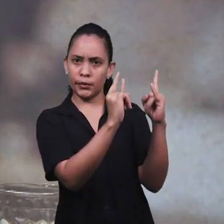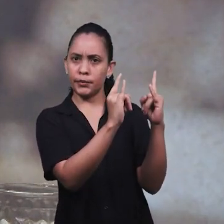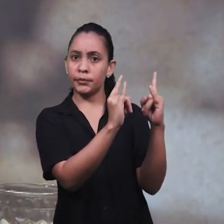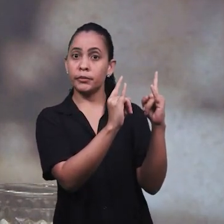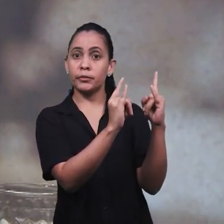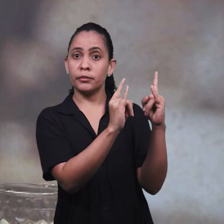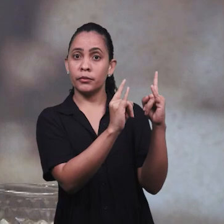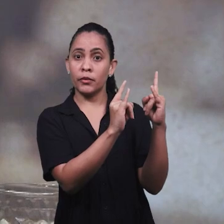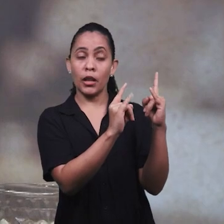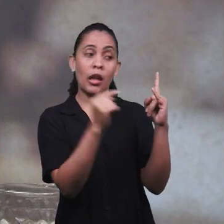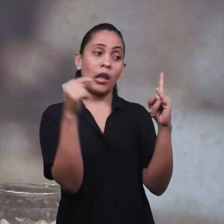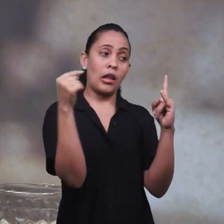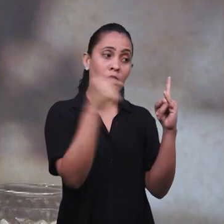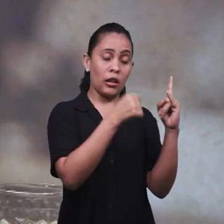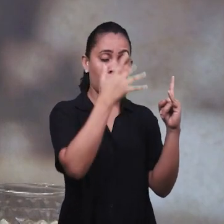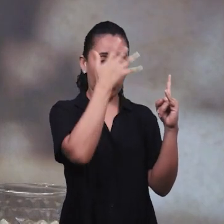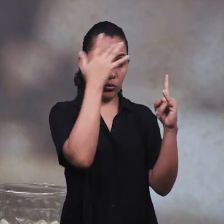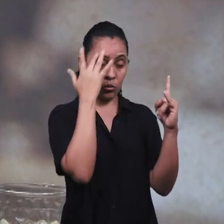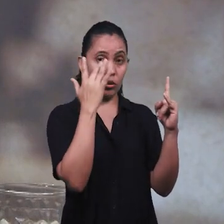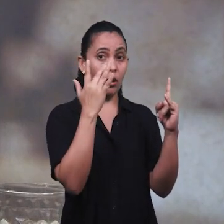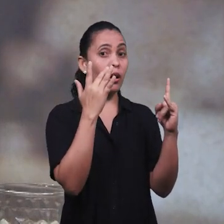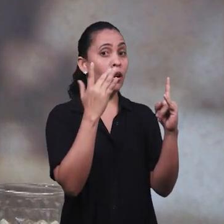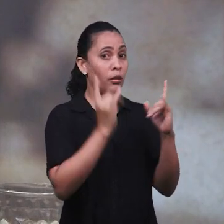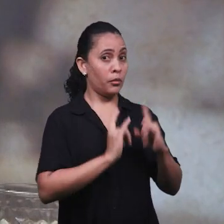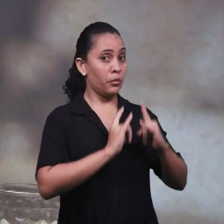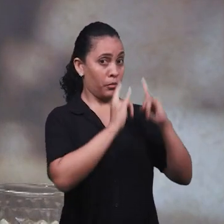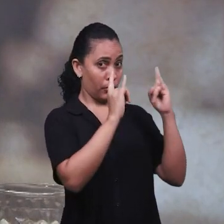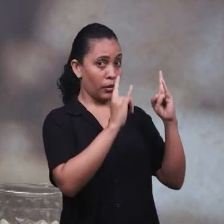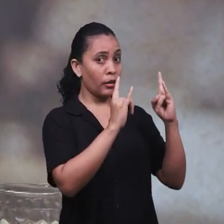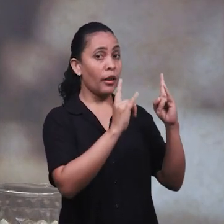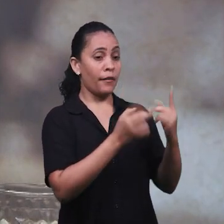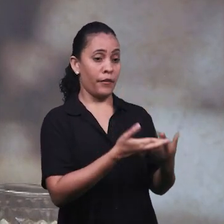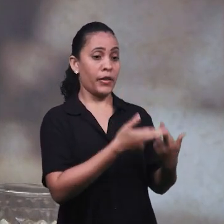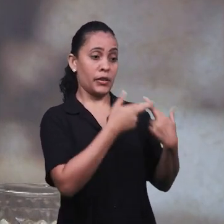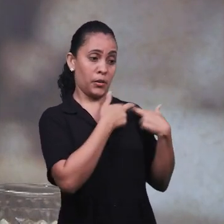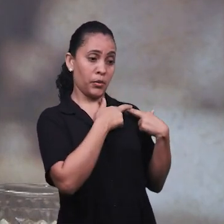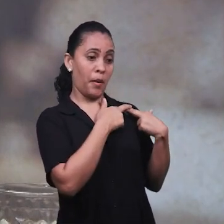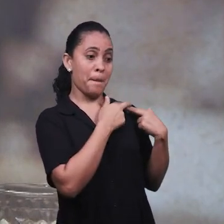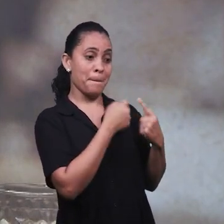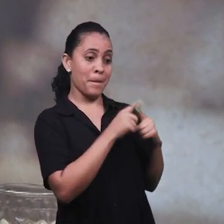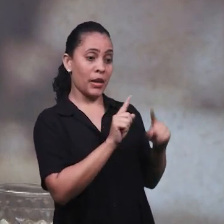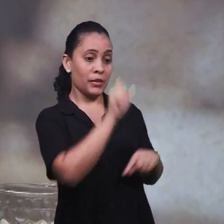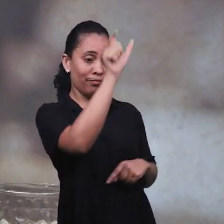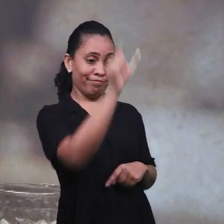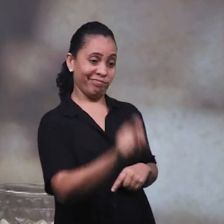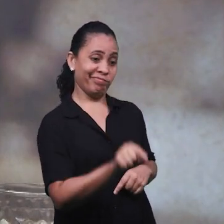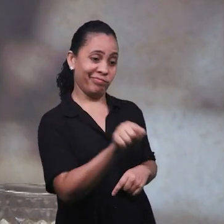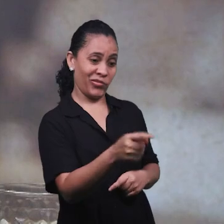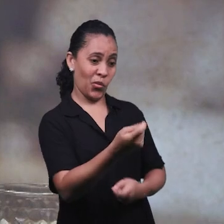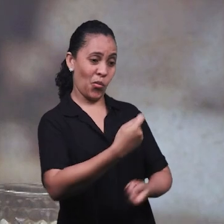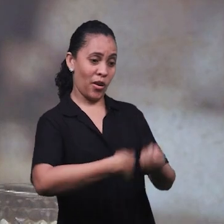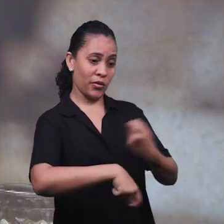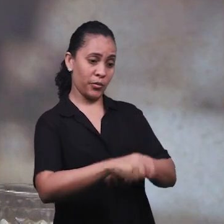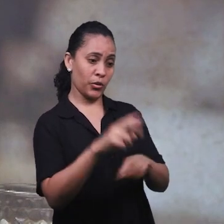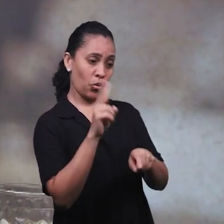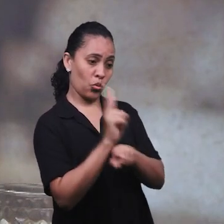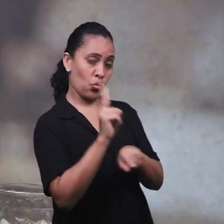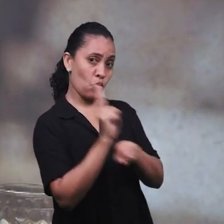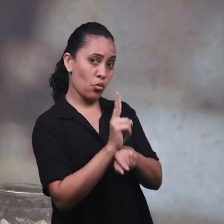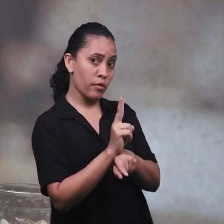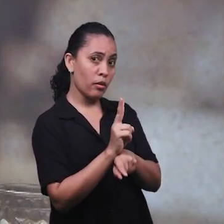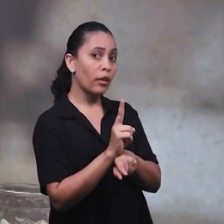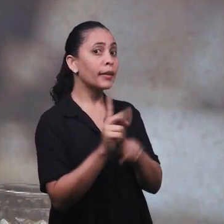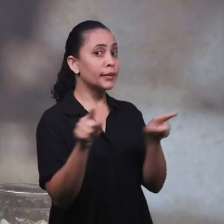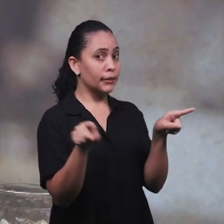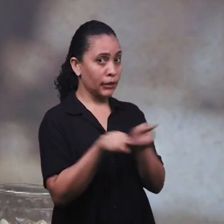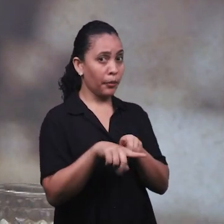condômino? Sim. Mas o síndico, se ele não esteve também vigilante, ele também pode ser responsabilizado. Então é muito importante que o